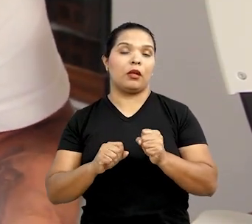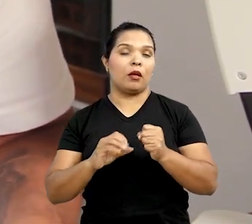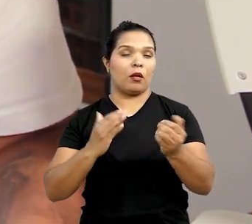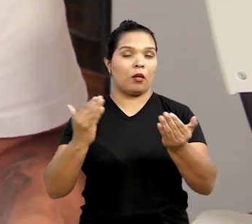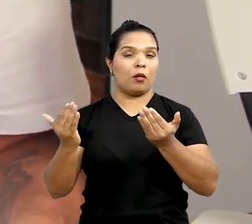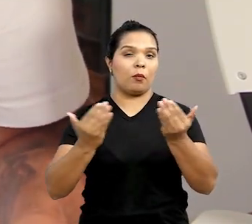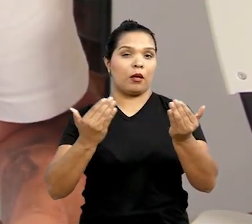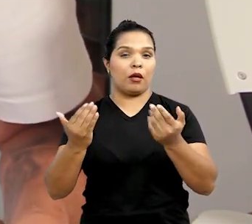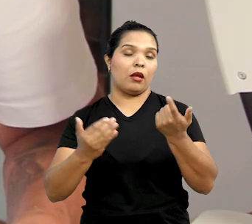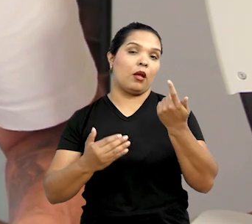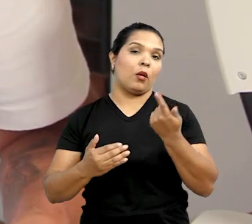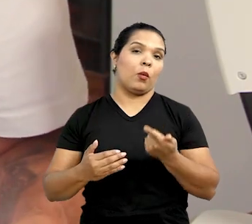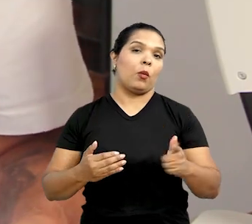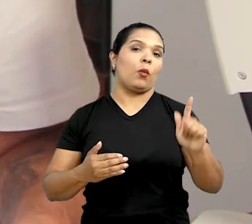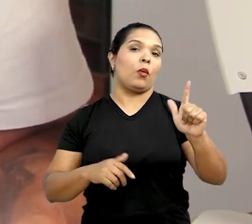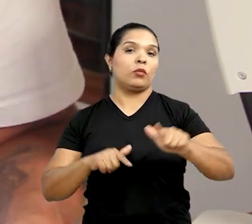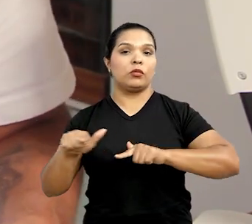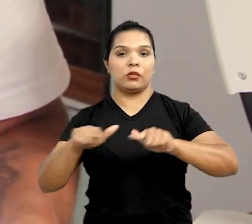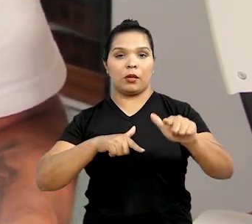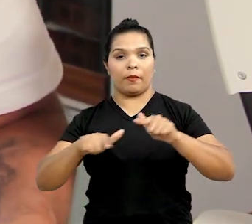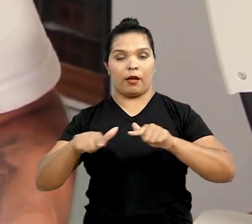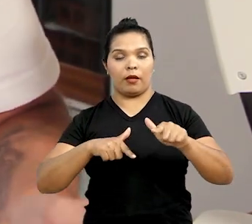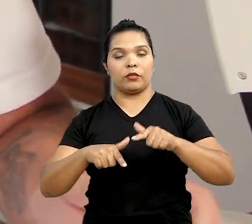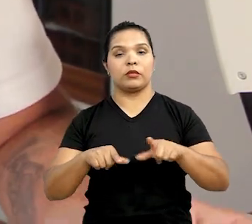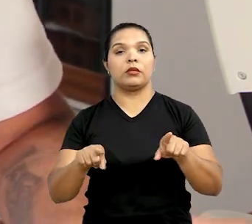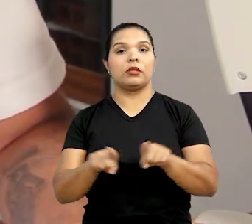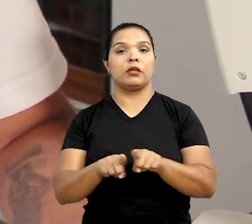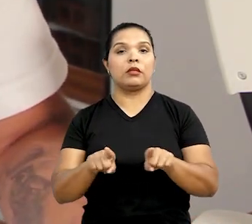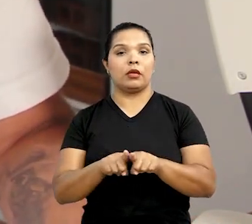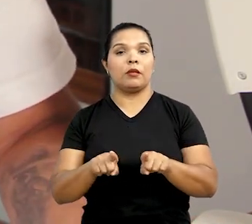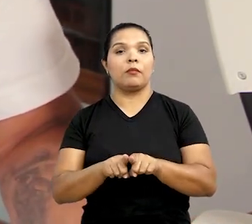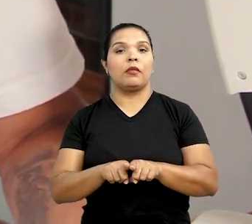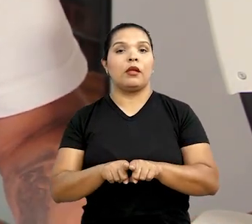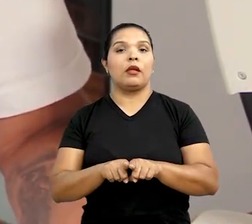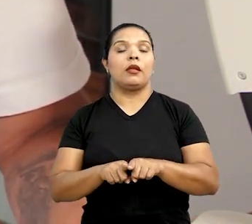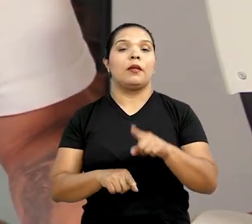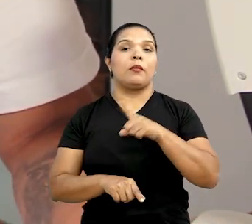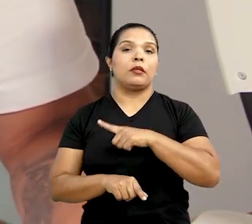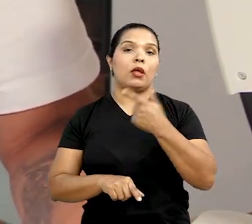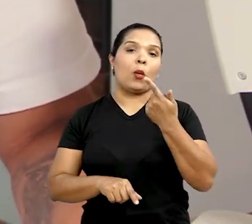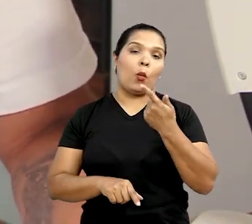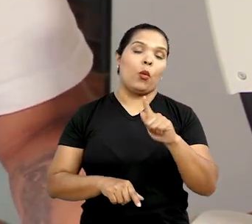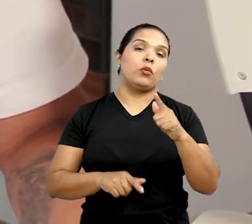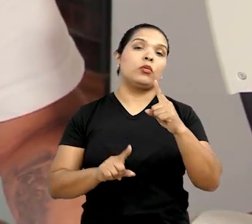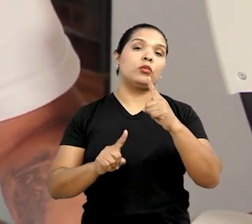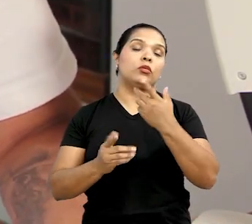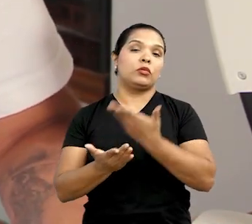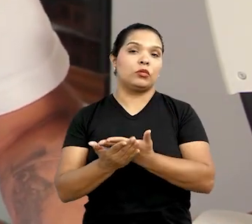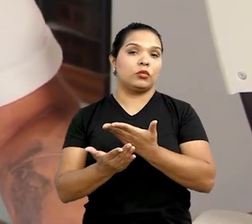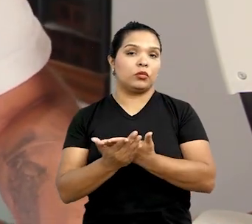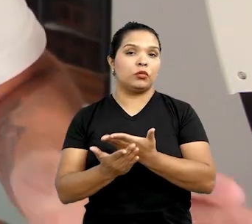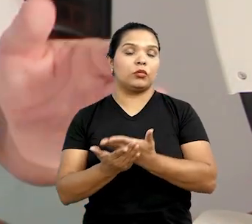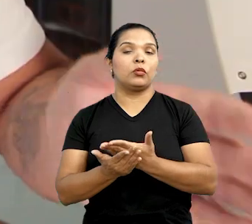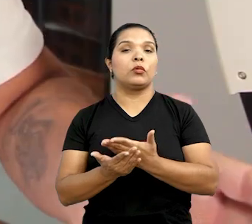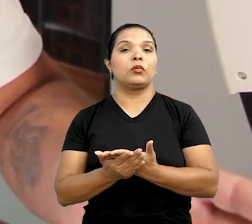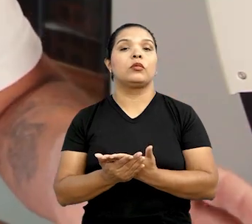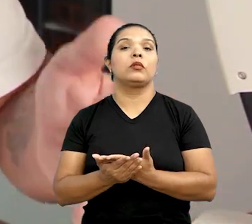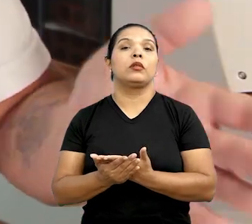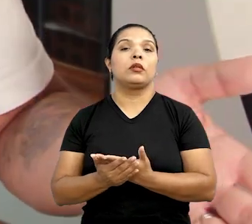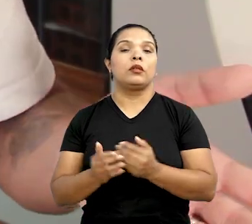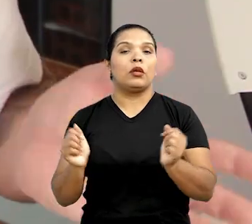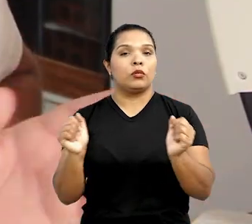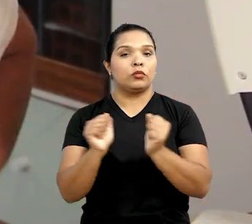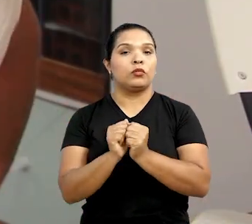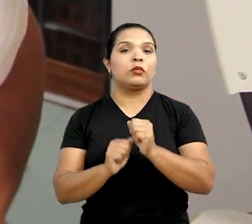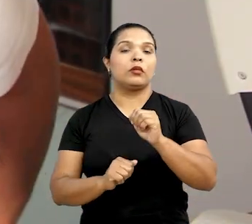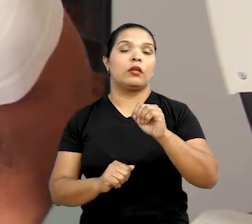parâmetro comparativo com outros trabalhos, mas também para subsidiar outros tipos de estudos envolvendo a ecologia